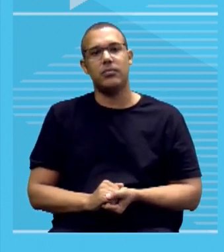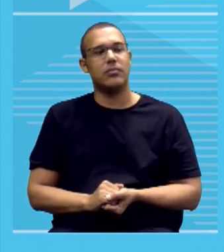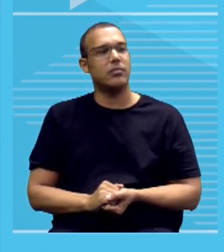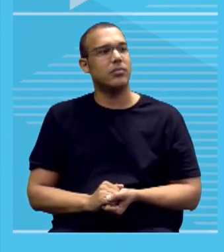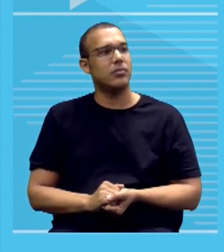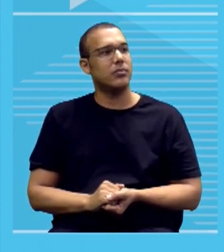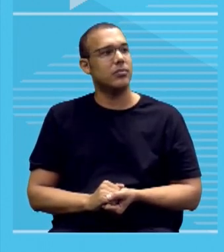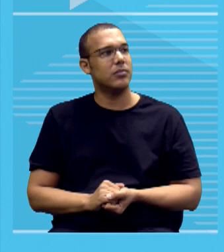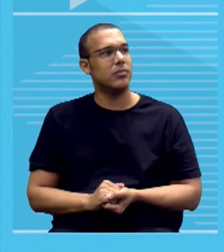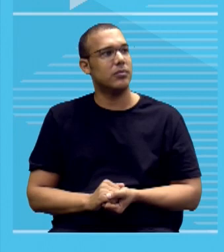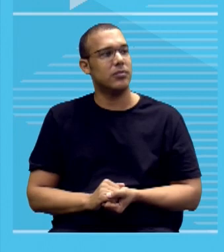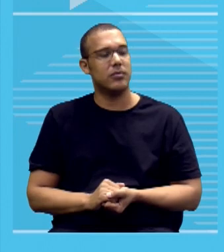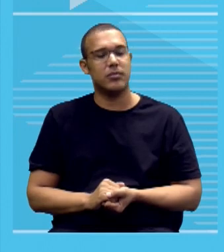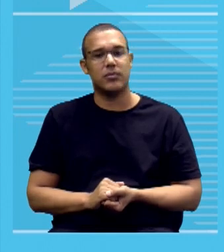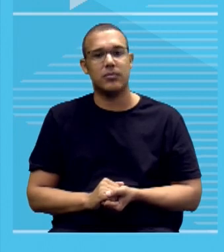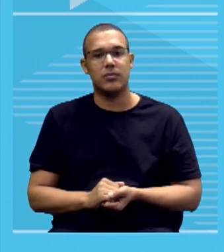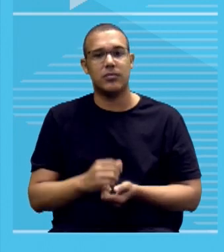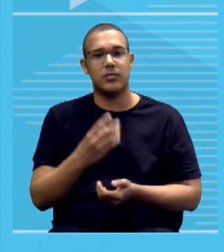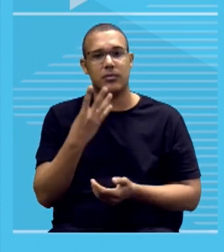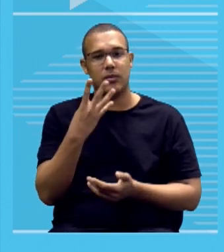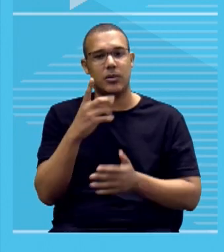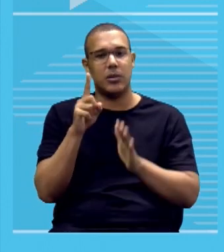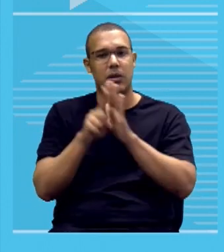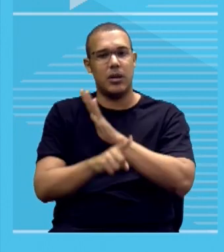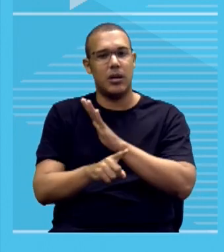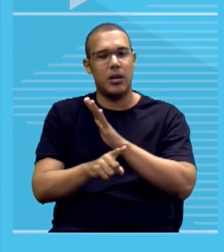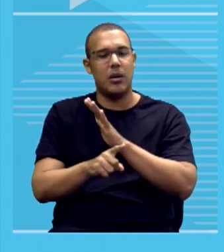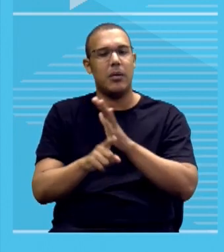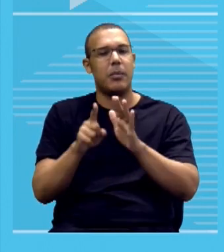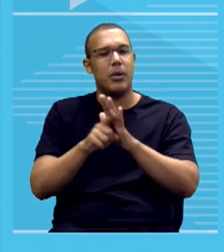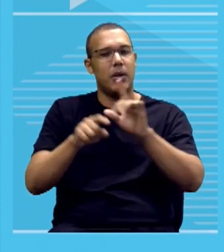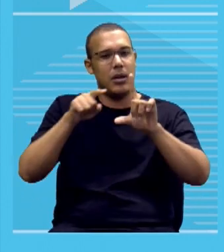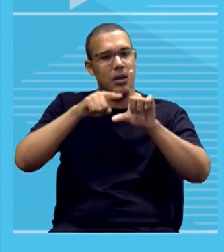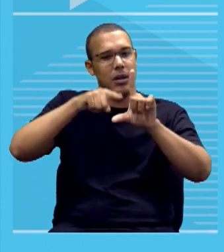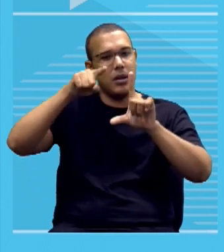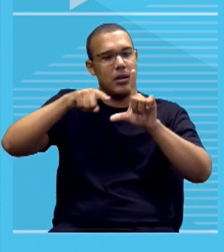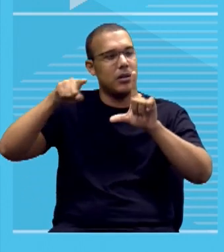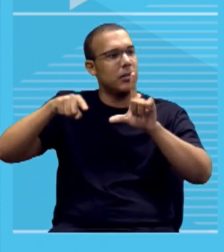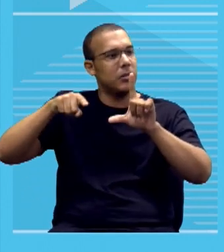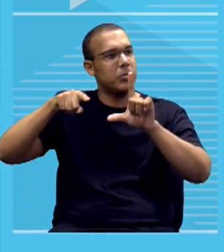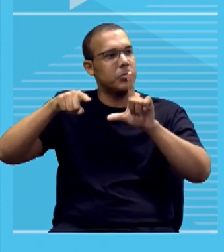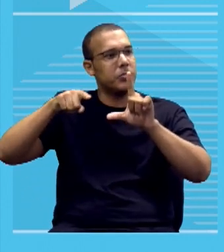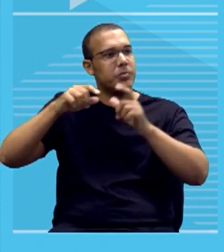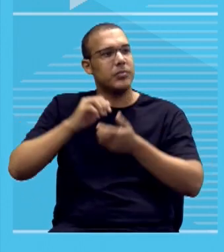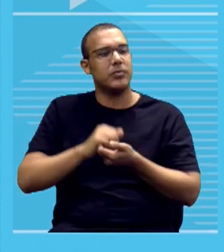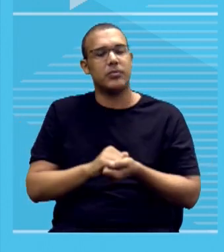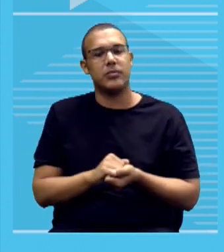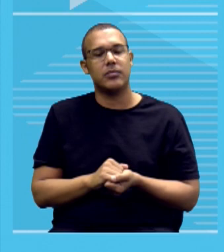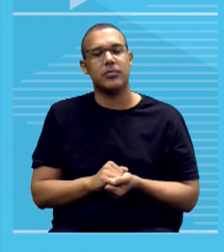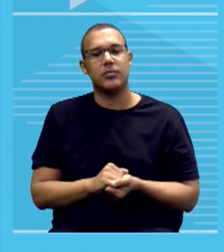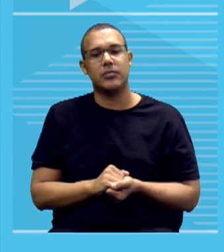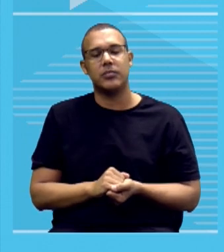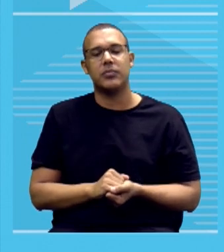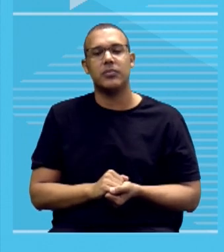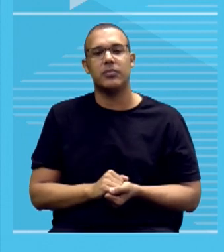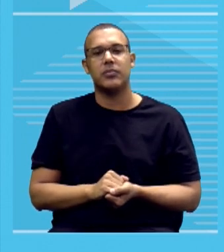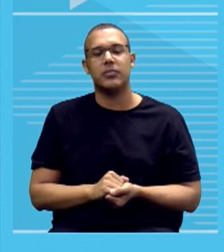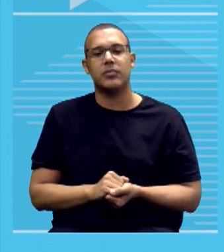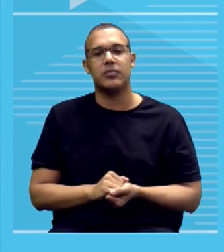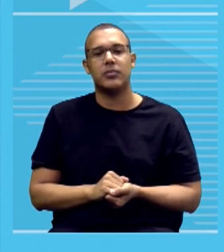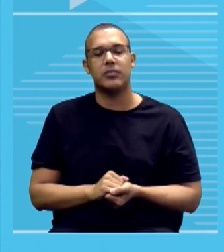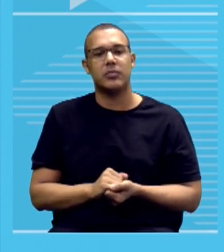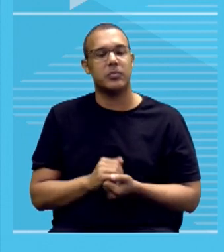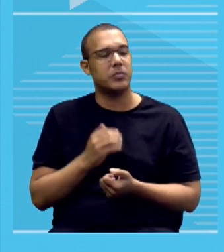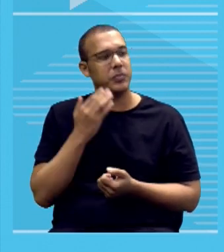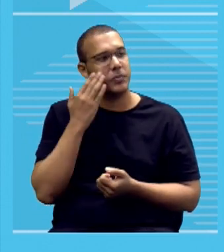D. Quarta questão, questão de gráfico. O gráfico mostra como varia a corrente que passa em um gerador, em função